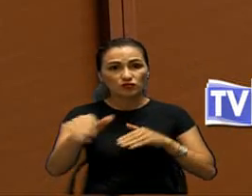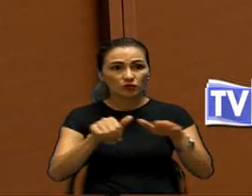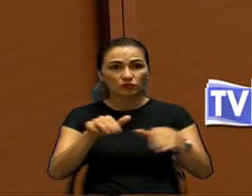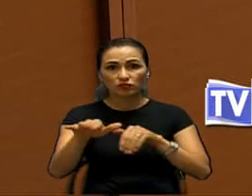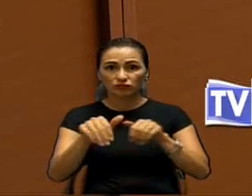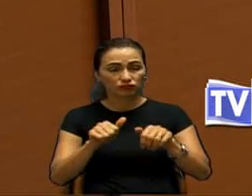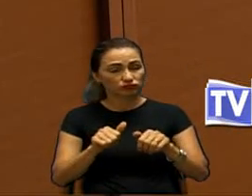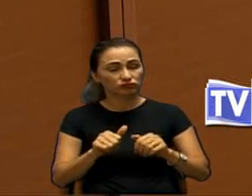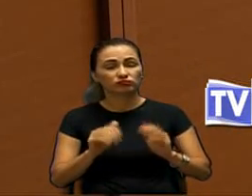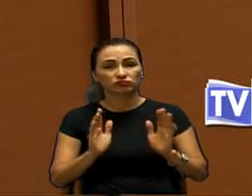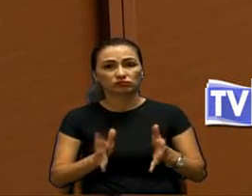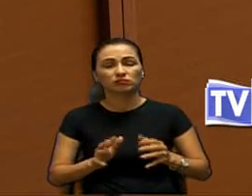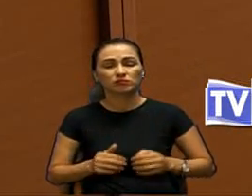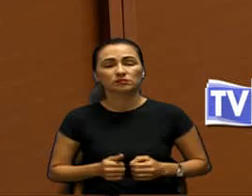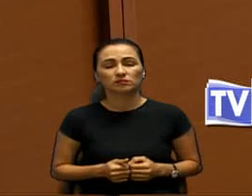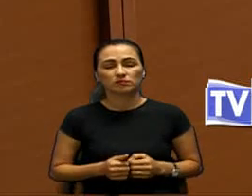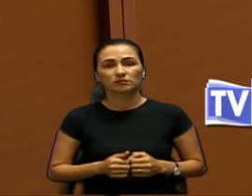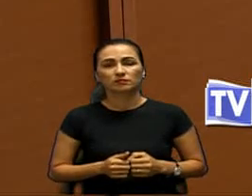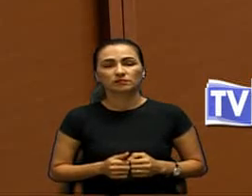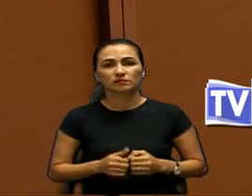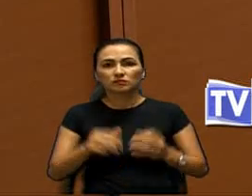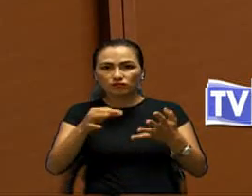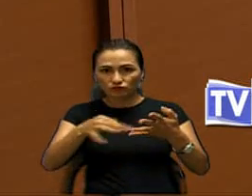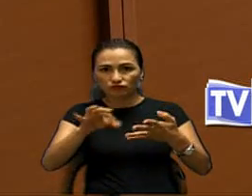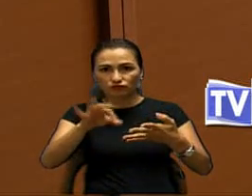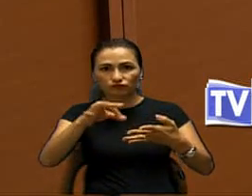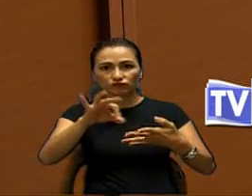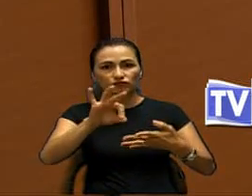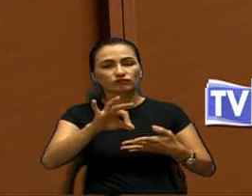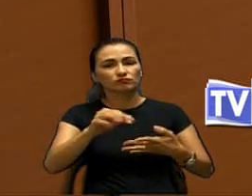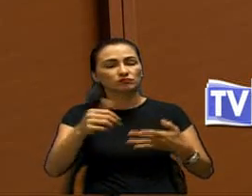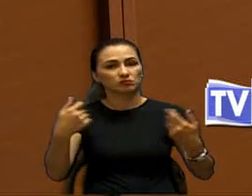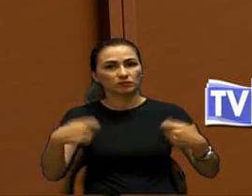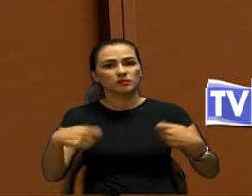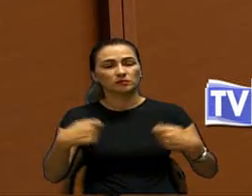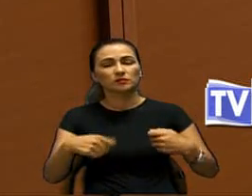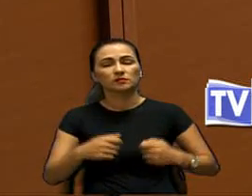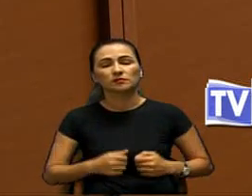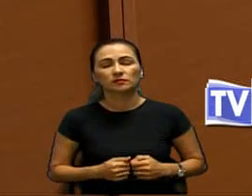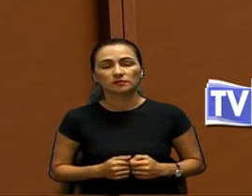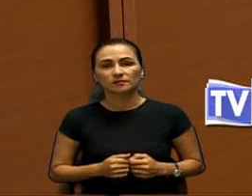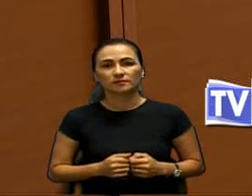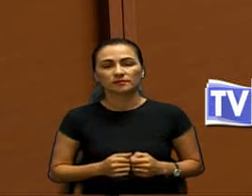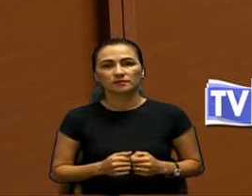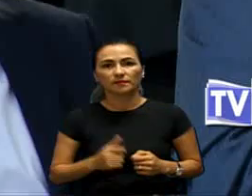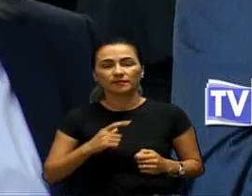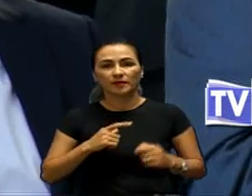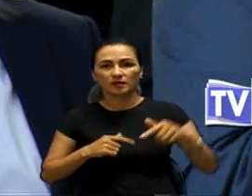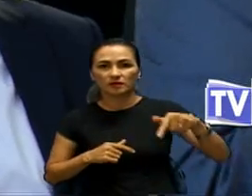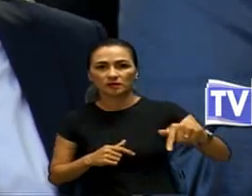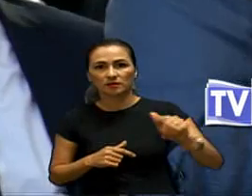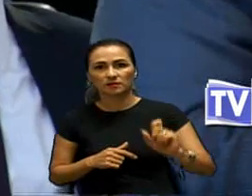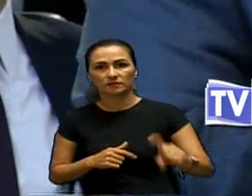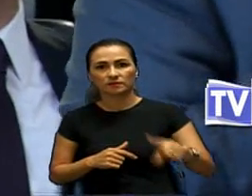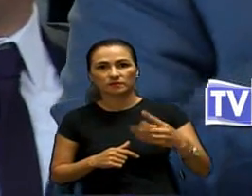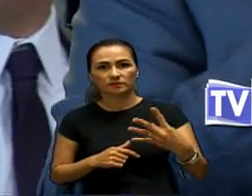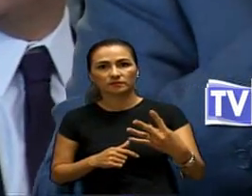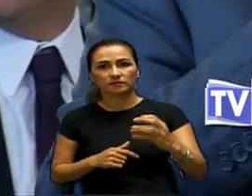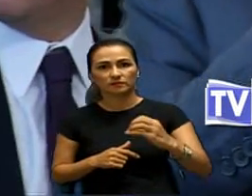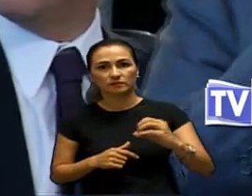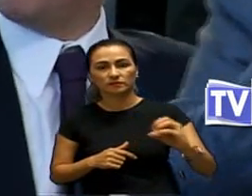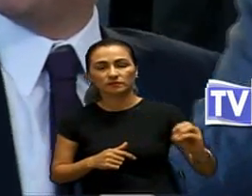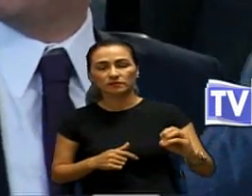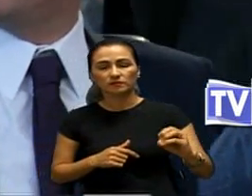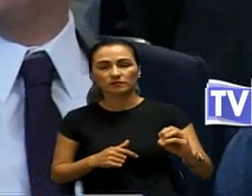é claro que entrarão dentro desse critério, que, na verdade, nós temos aqui valor de R$